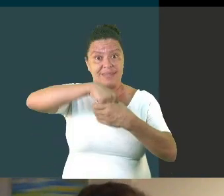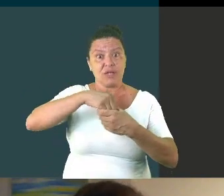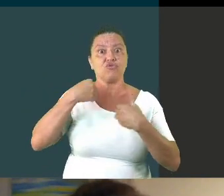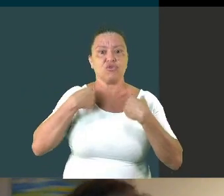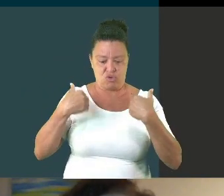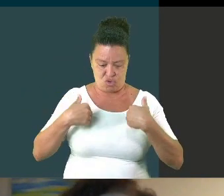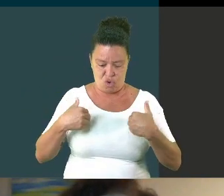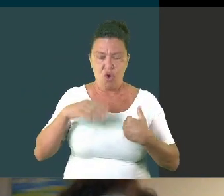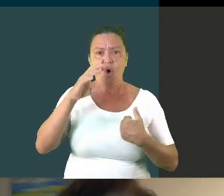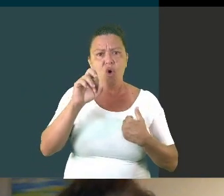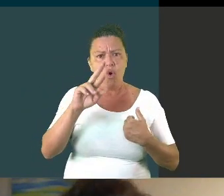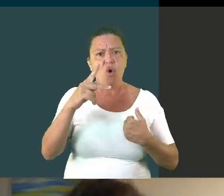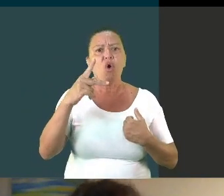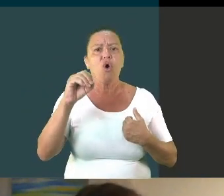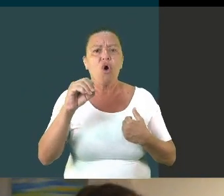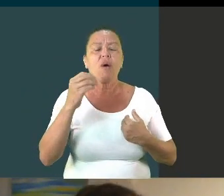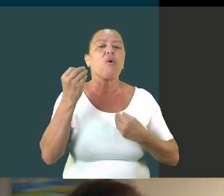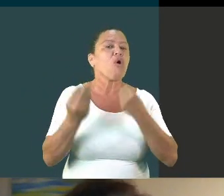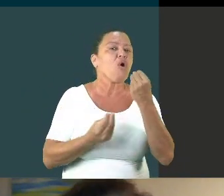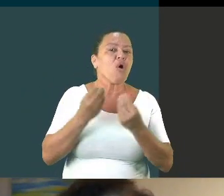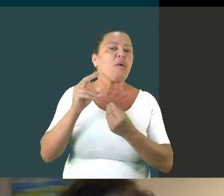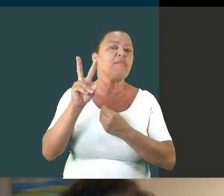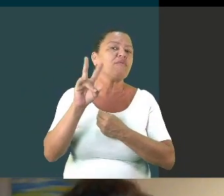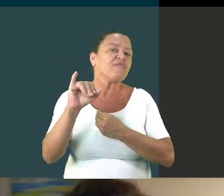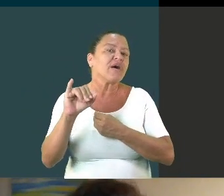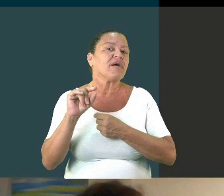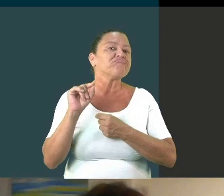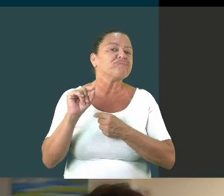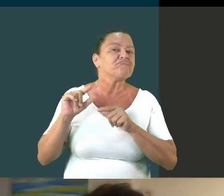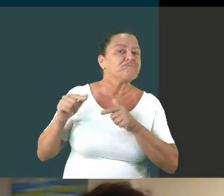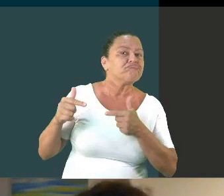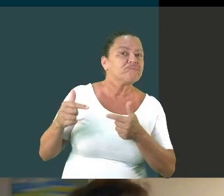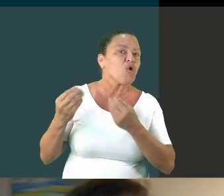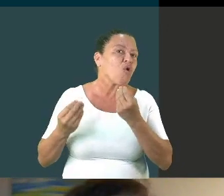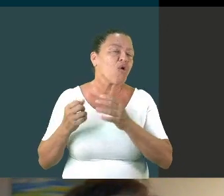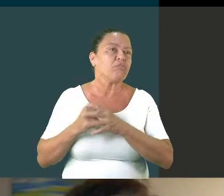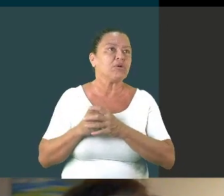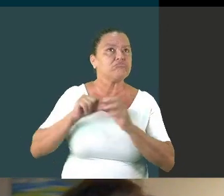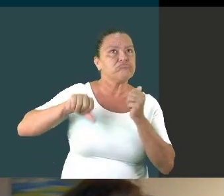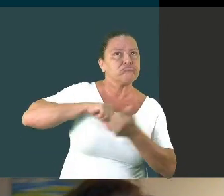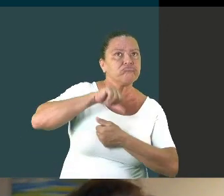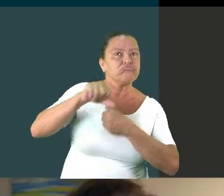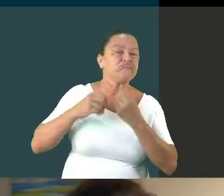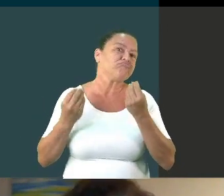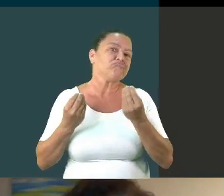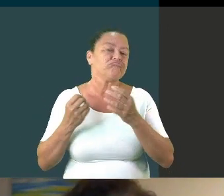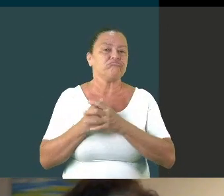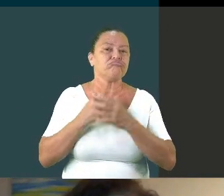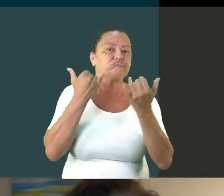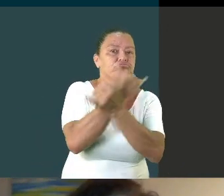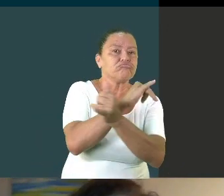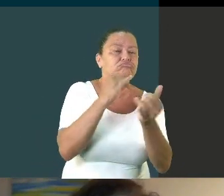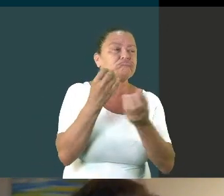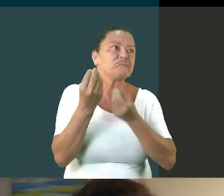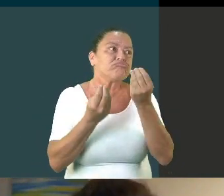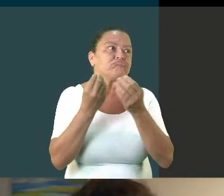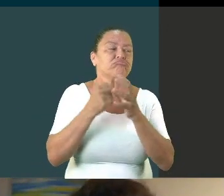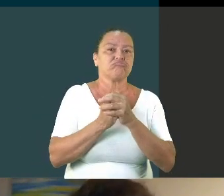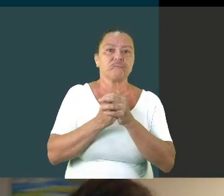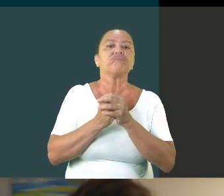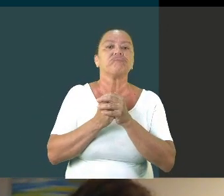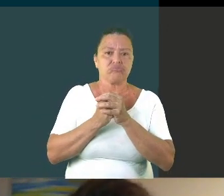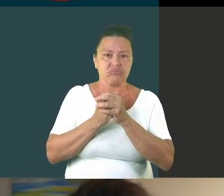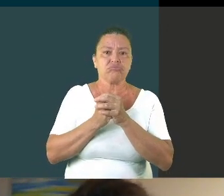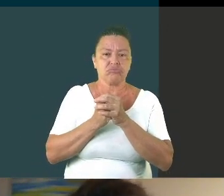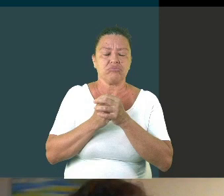corpos, como é que ele vai agir? Como é que ele vai se transformar nessa energia vital interior?